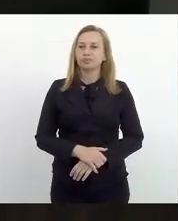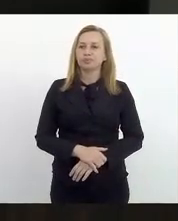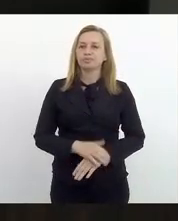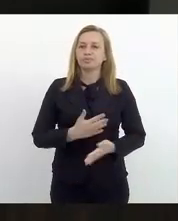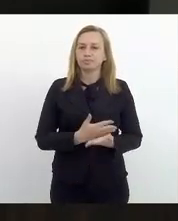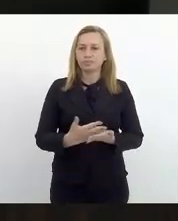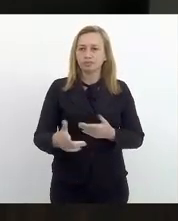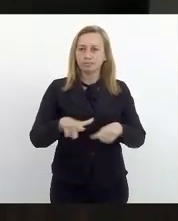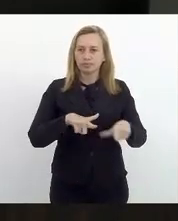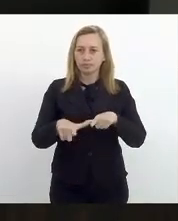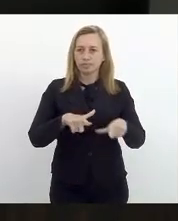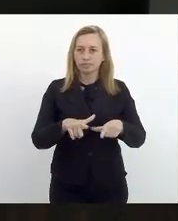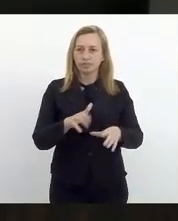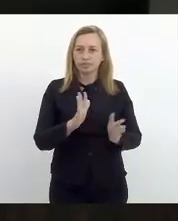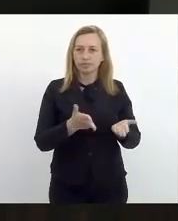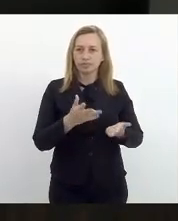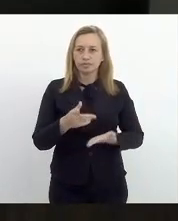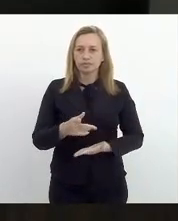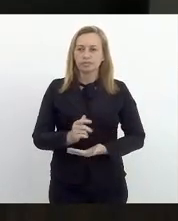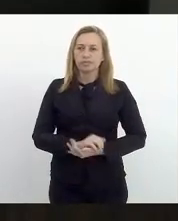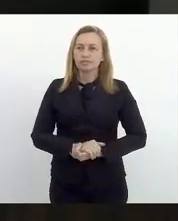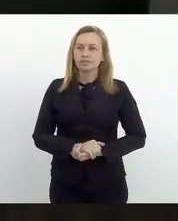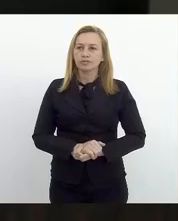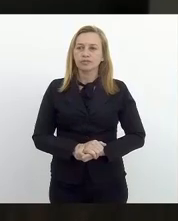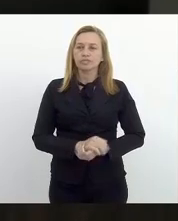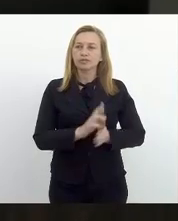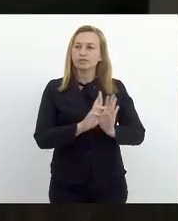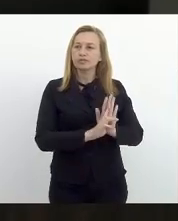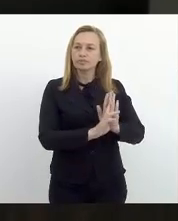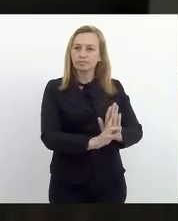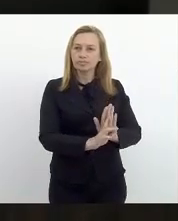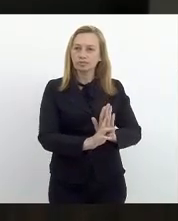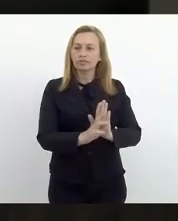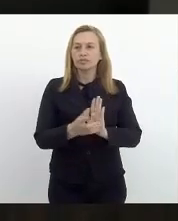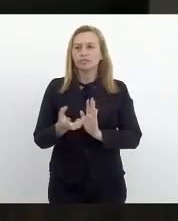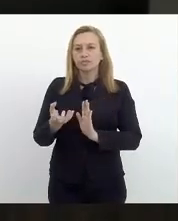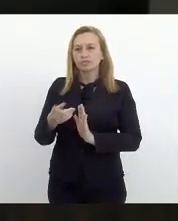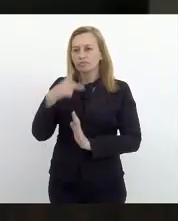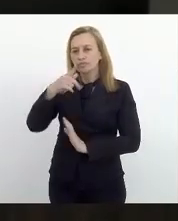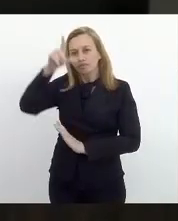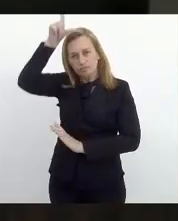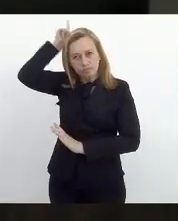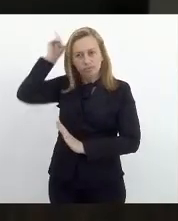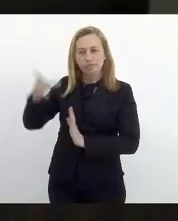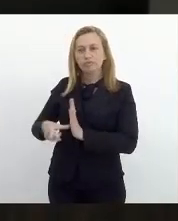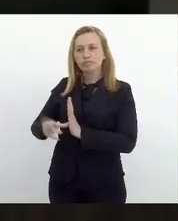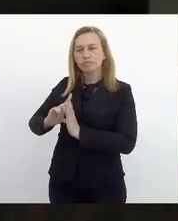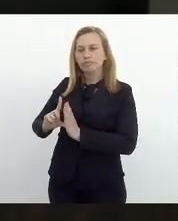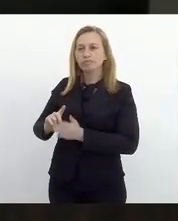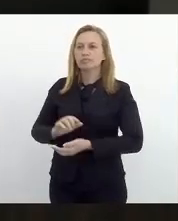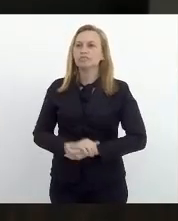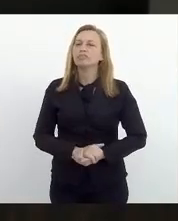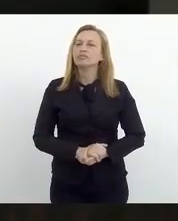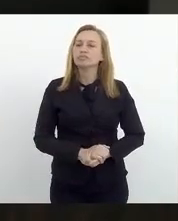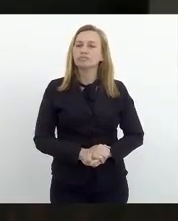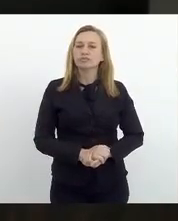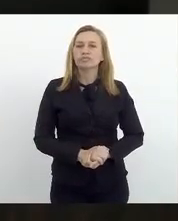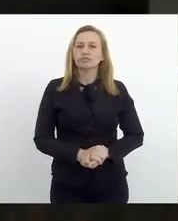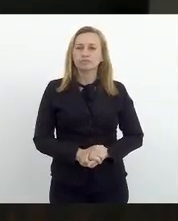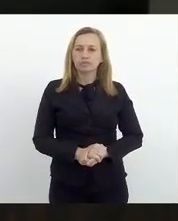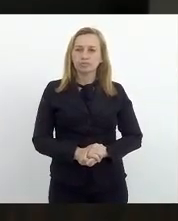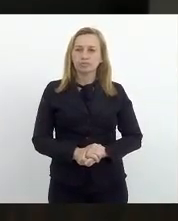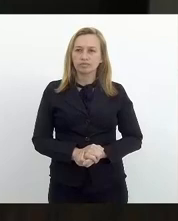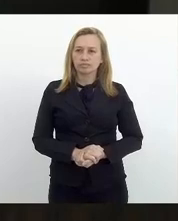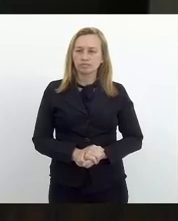aberto os trabalhos e passo a palavra as representações que falar que tá nos Paulo a São os secretários primeiro